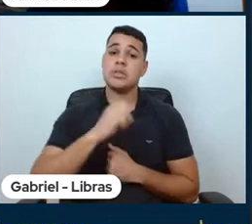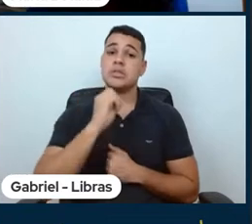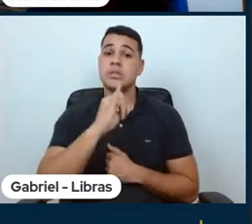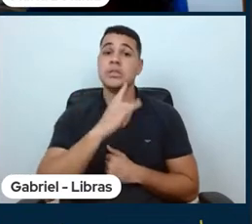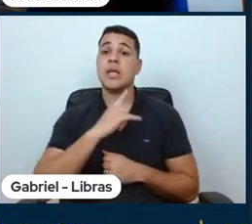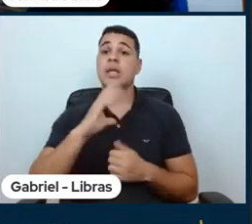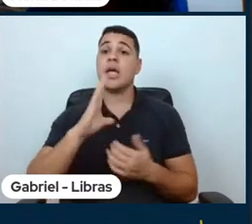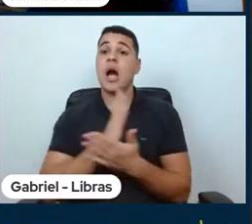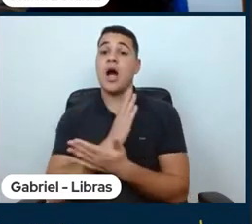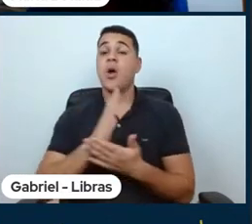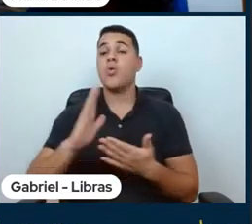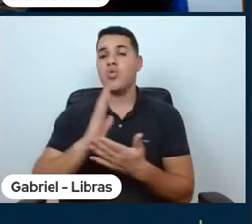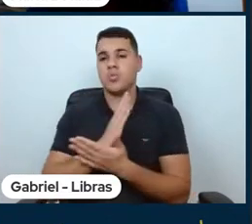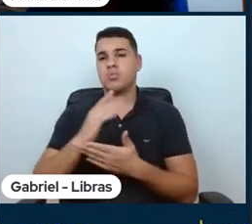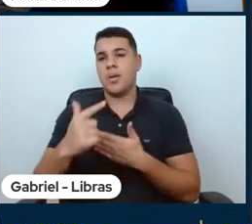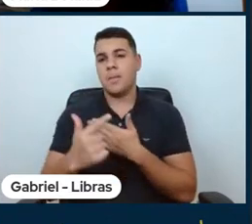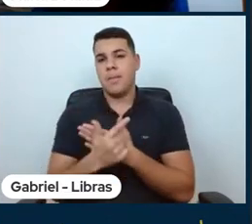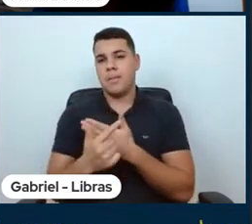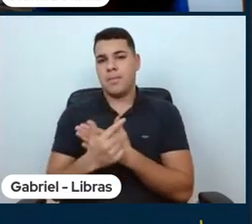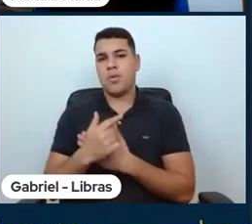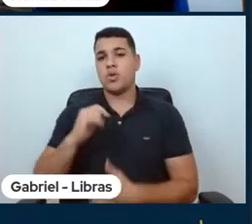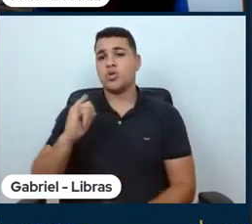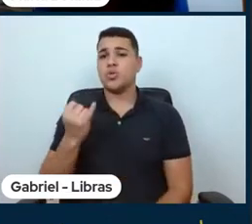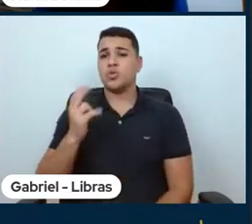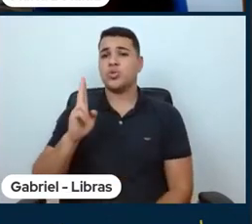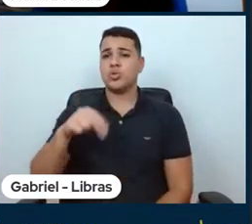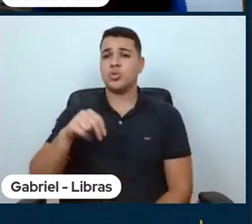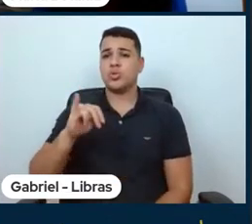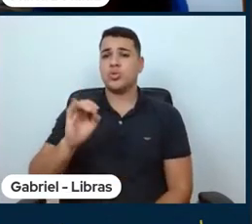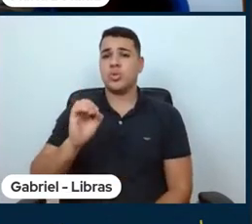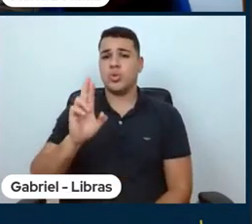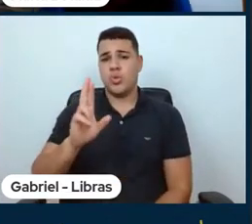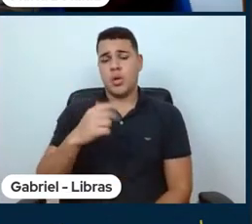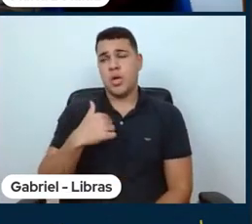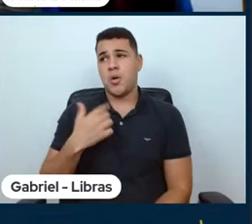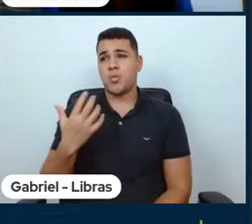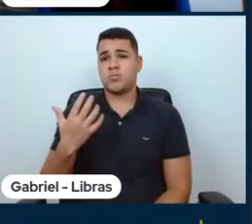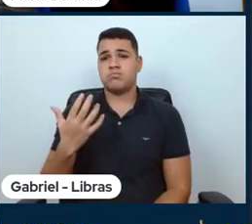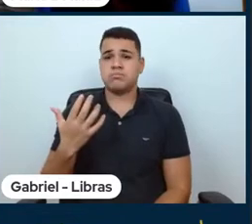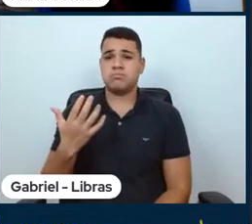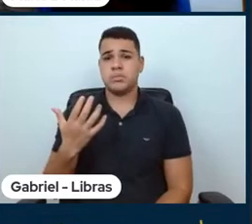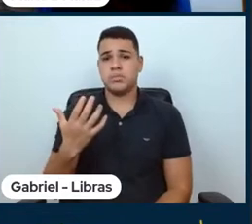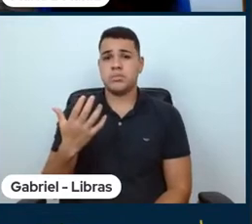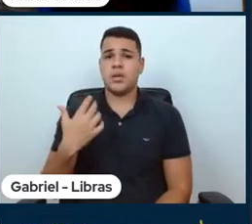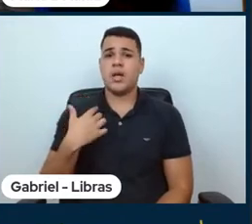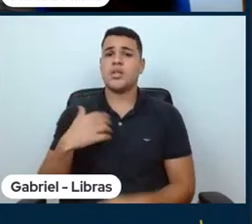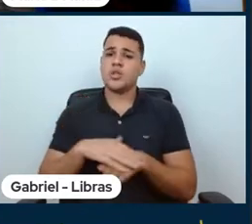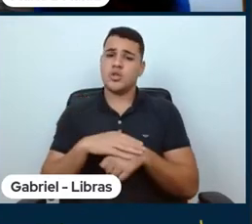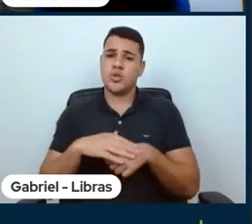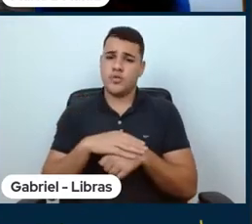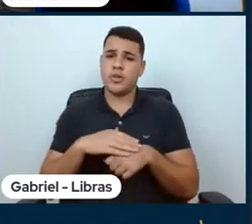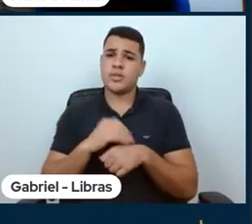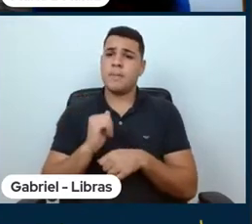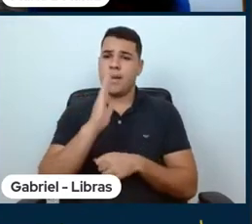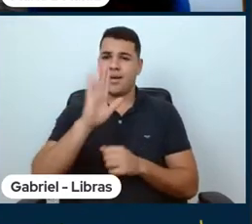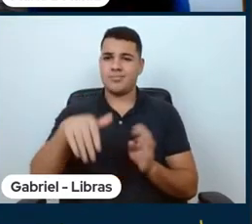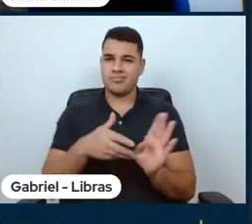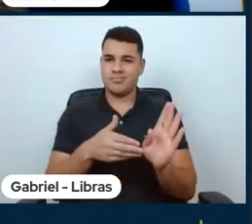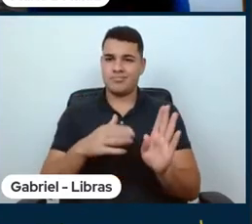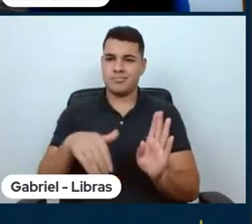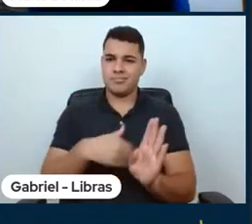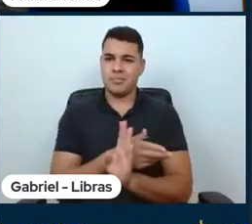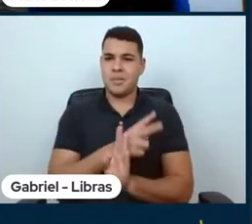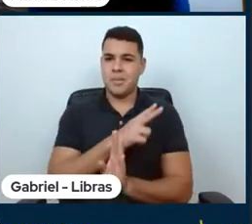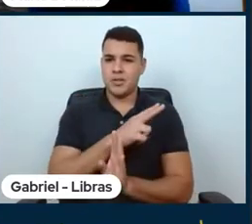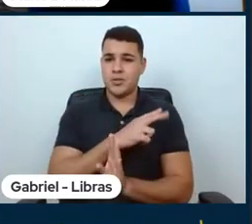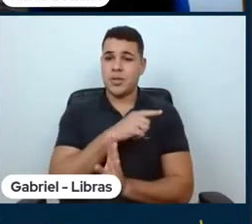cargos. Como júnior, eu não sinto tanta. Eu acho que a gente conversa muito na squad. E aí, isso é uma